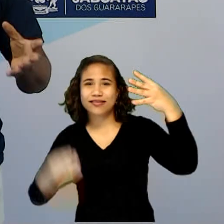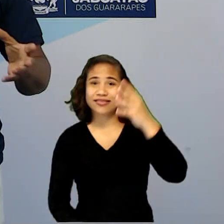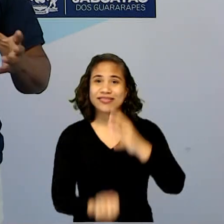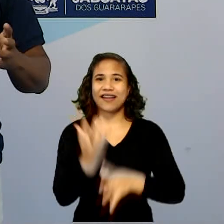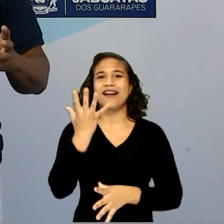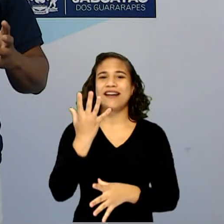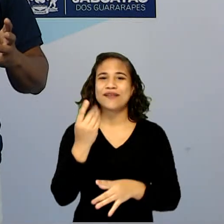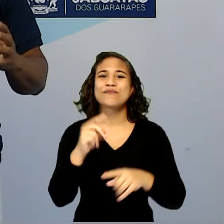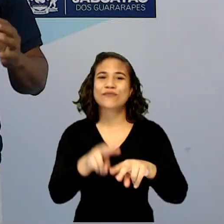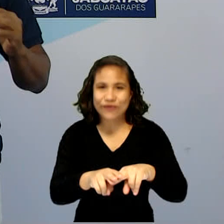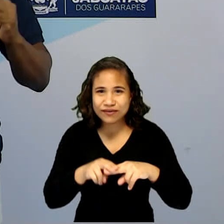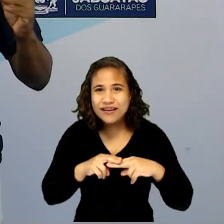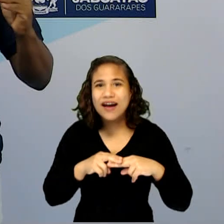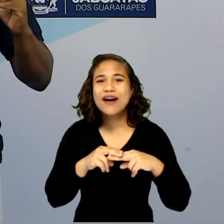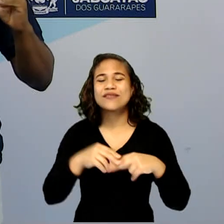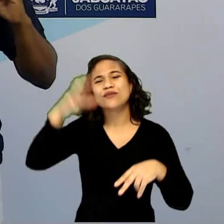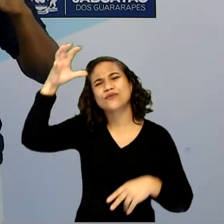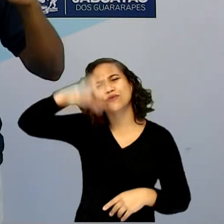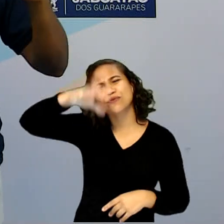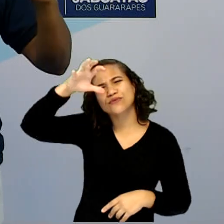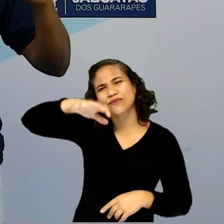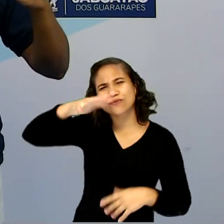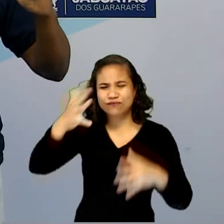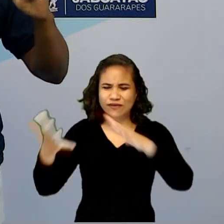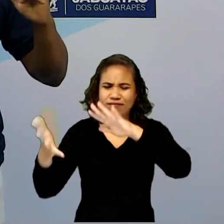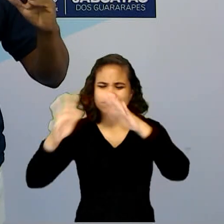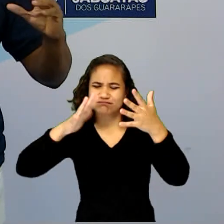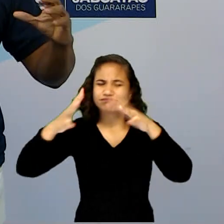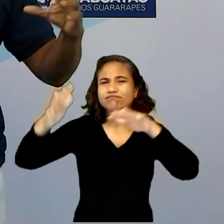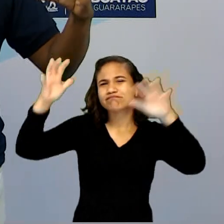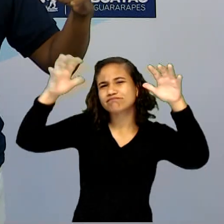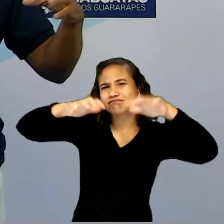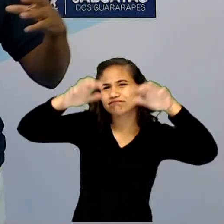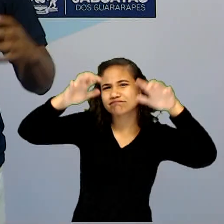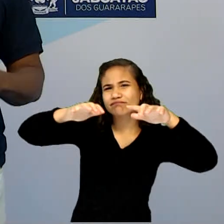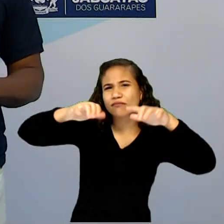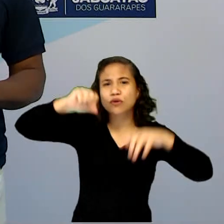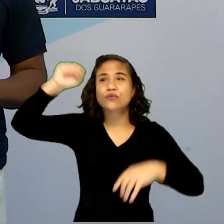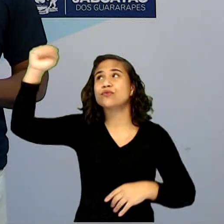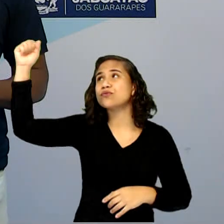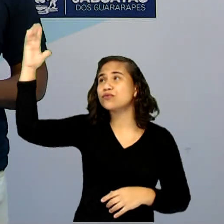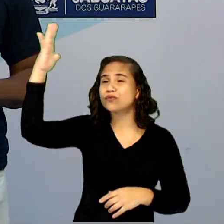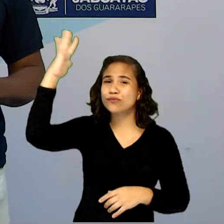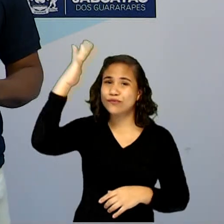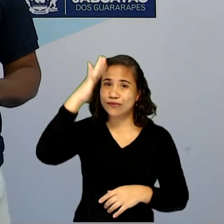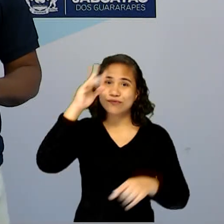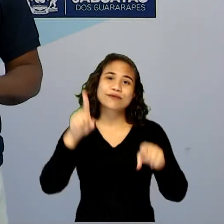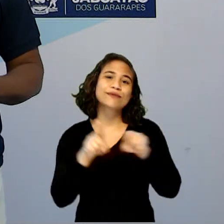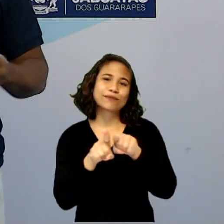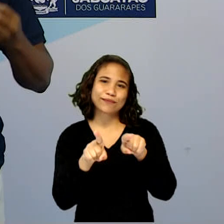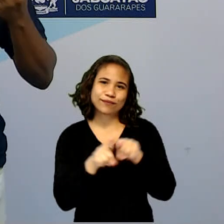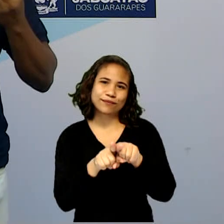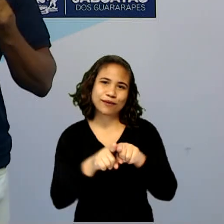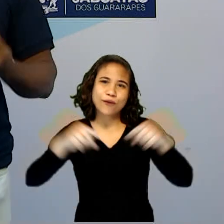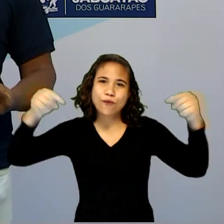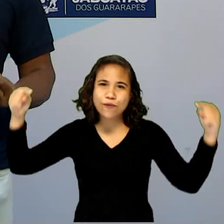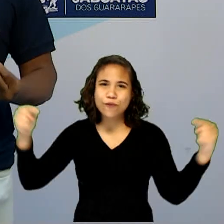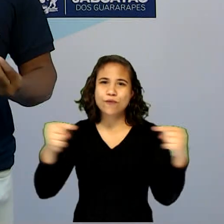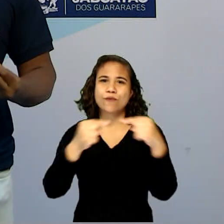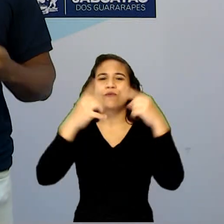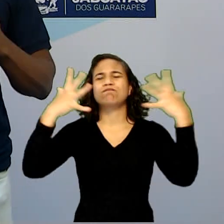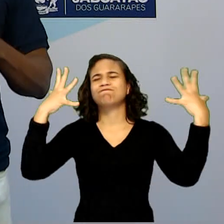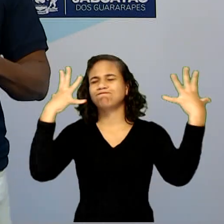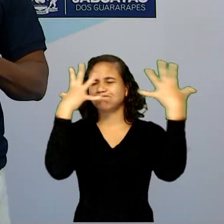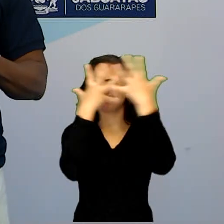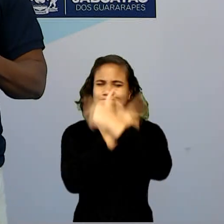que o arco-íris aparece naquele momento em que para um pouco de chover e o sol aparece também. É um fenômeno lindo de